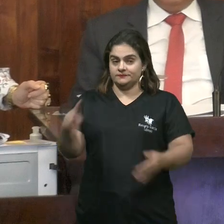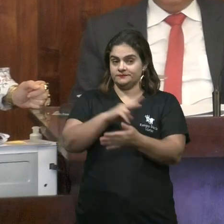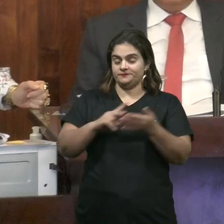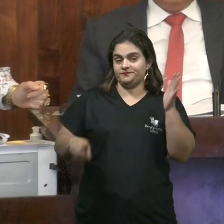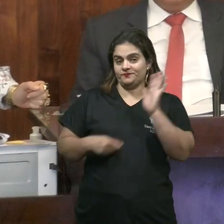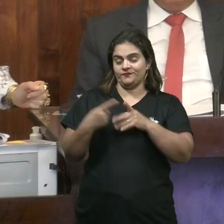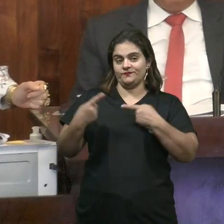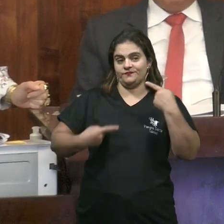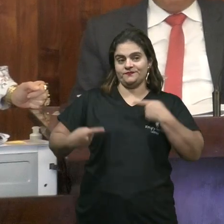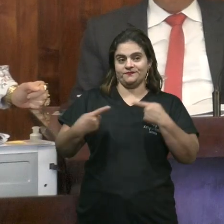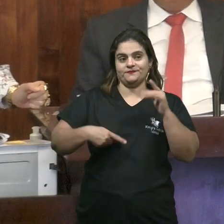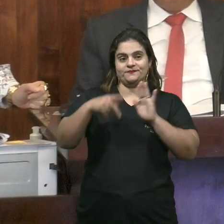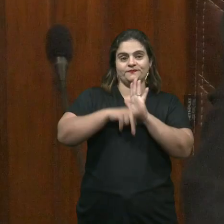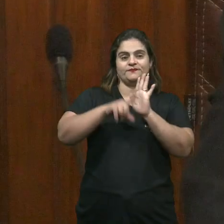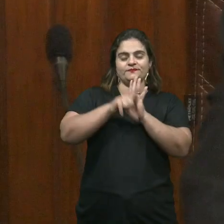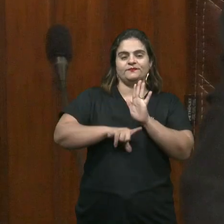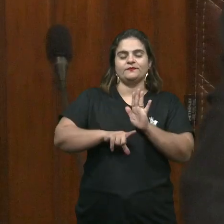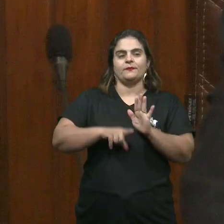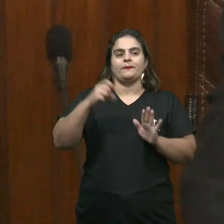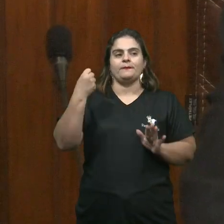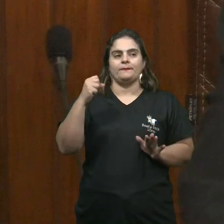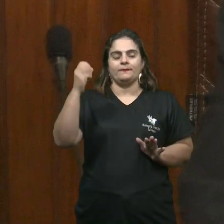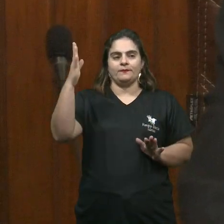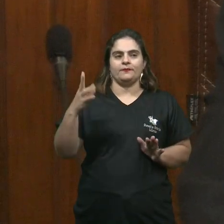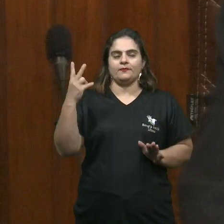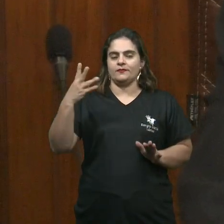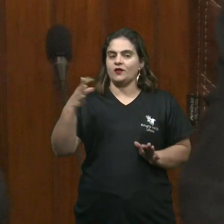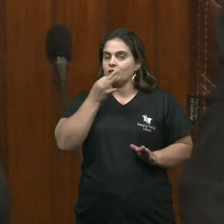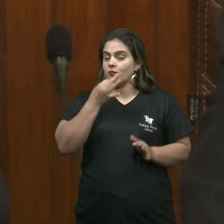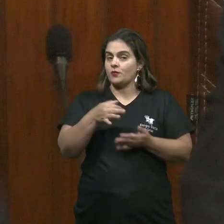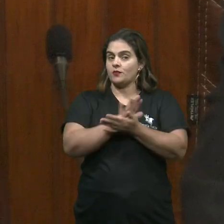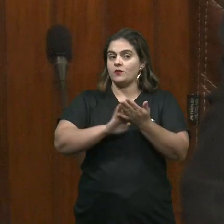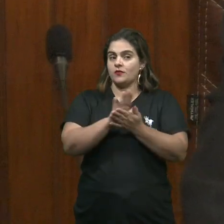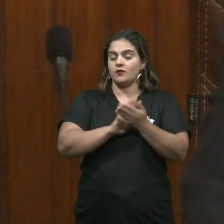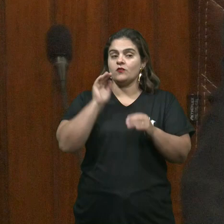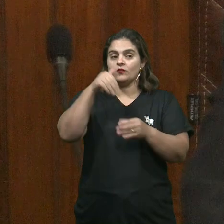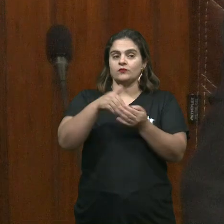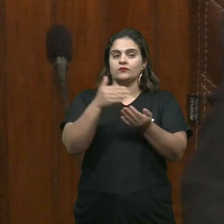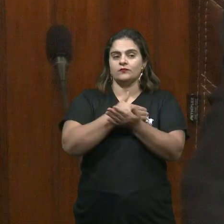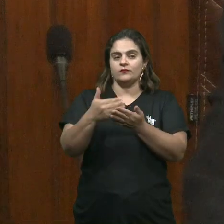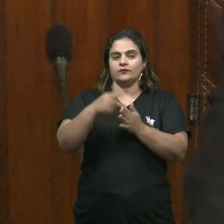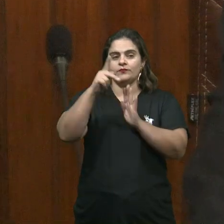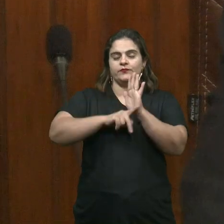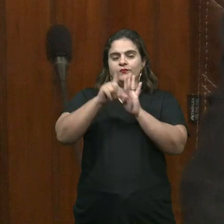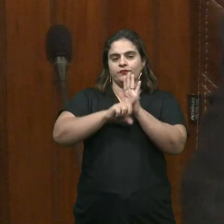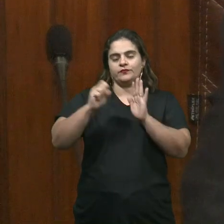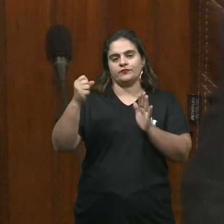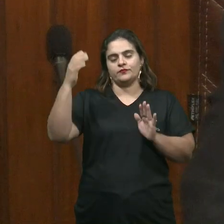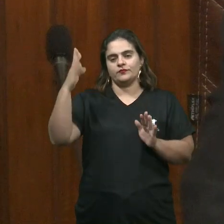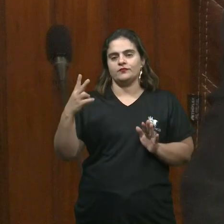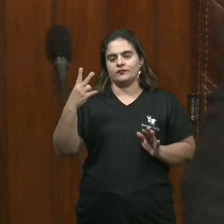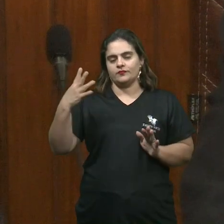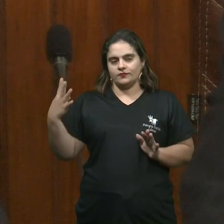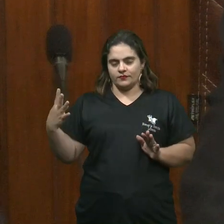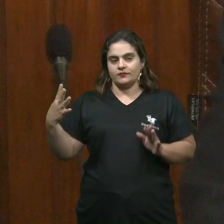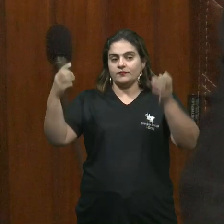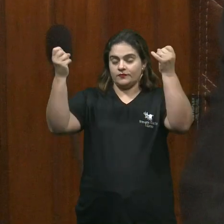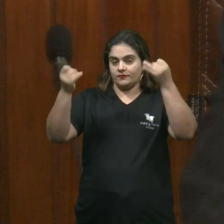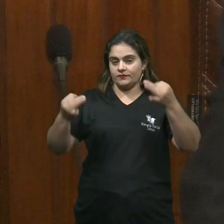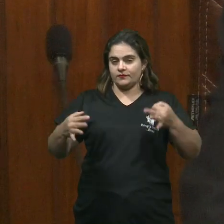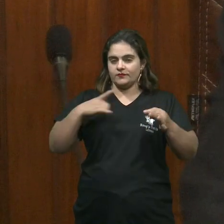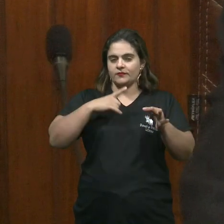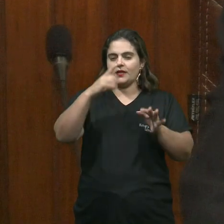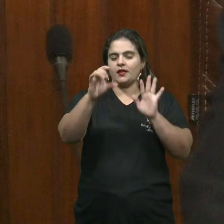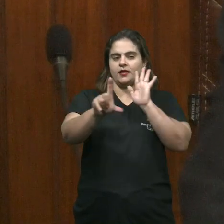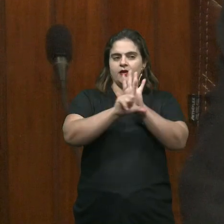está em primeira discussão o projeto 88-2024. Não havendo orador escrito, está em sexta discussão, está em votação para a 88-2024. O projeto de lei 88-2024 revoga